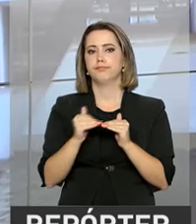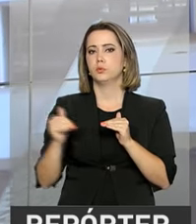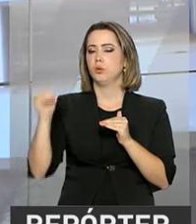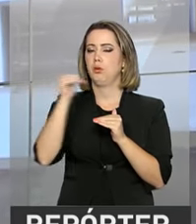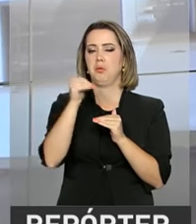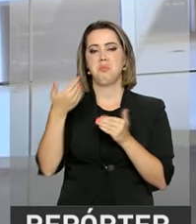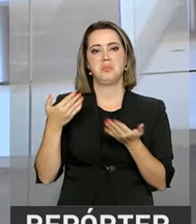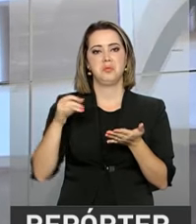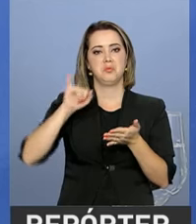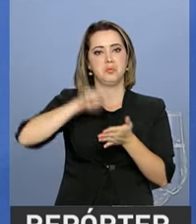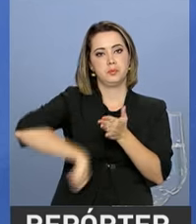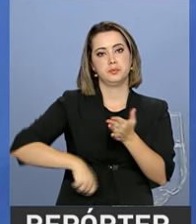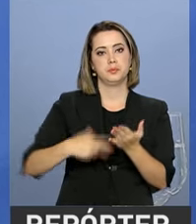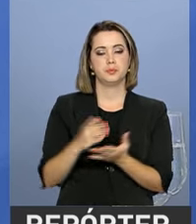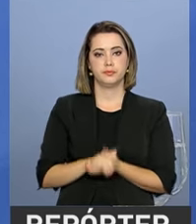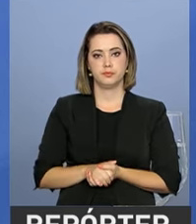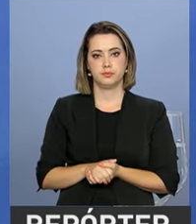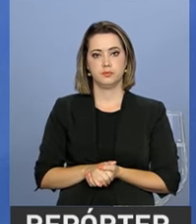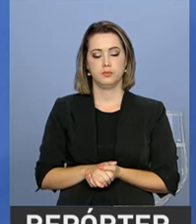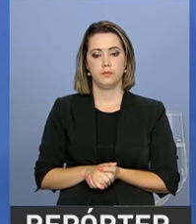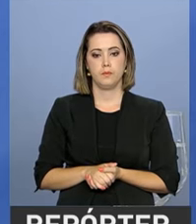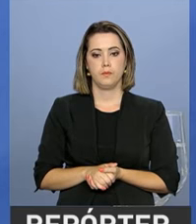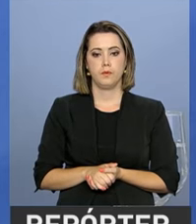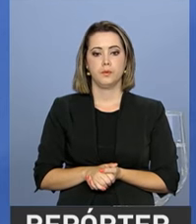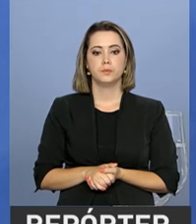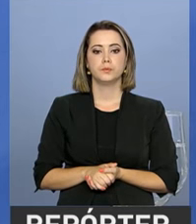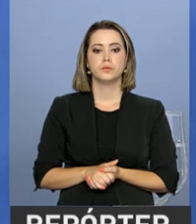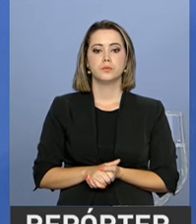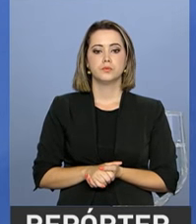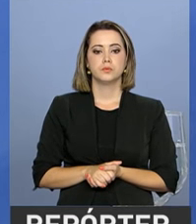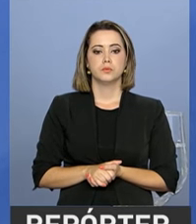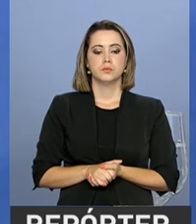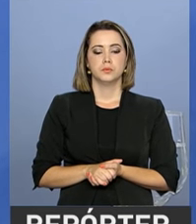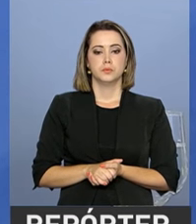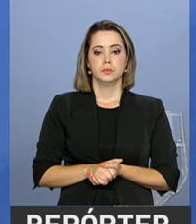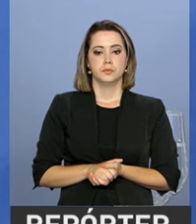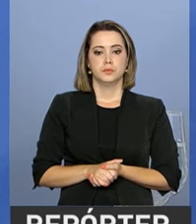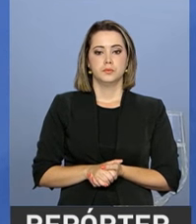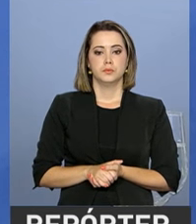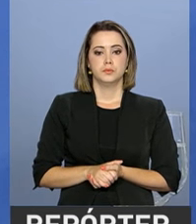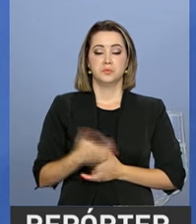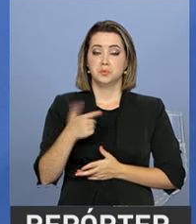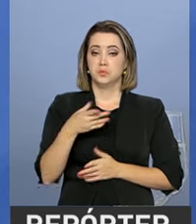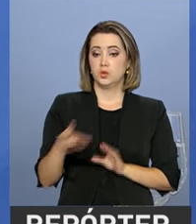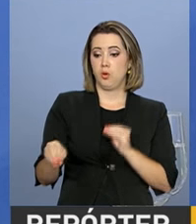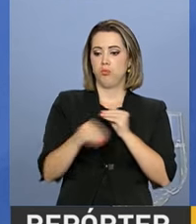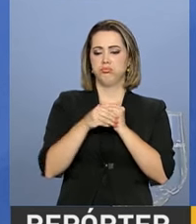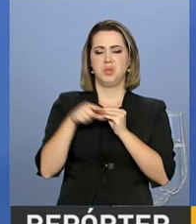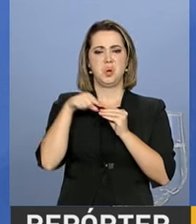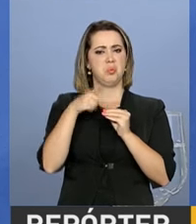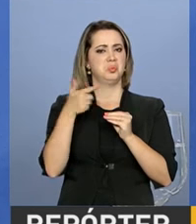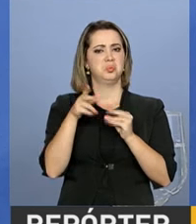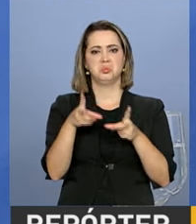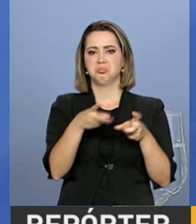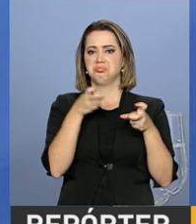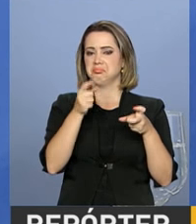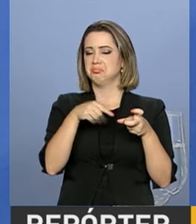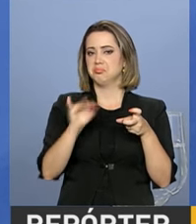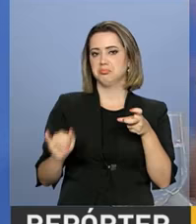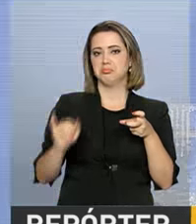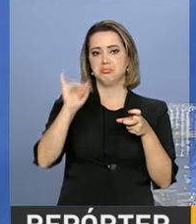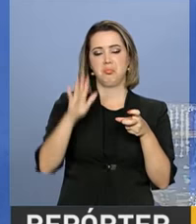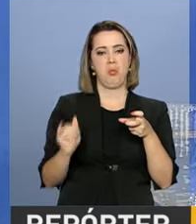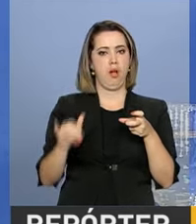aumento de impostos moramos aqui nenhuma estimativa de aumento de impostos em